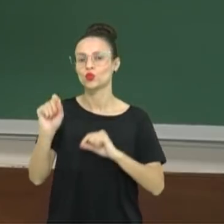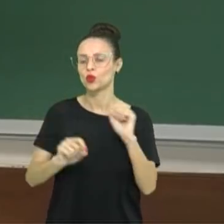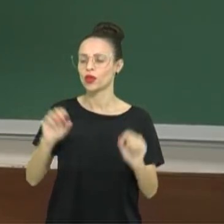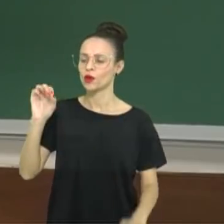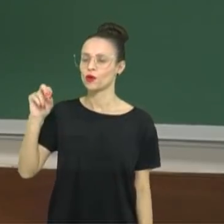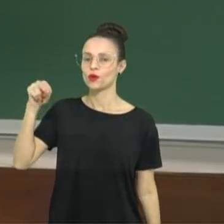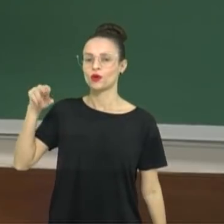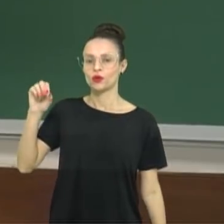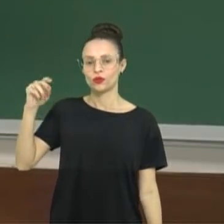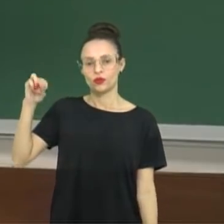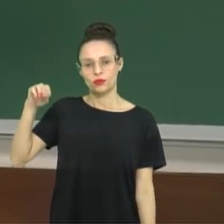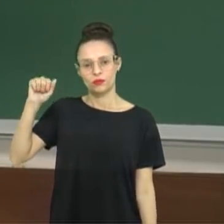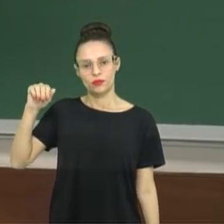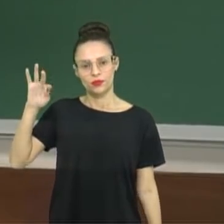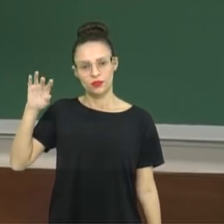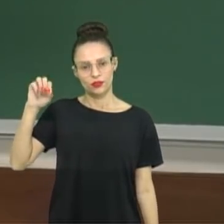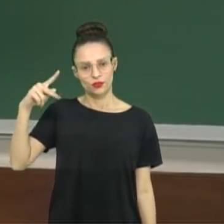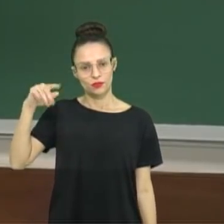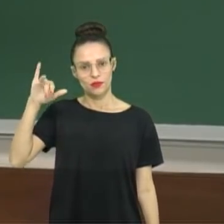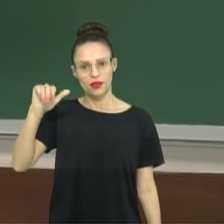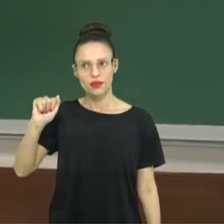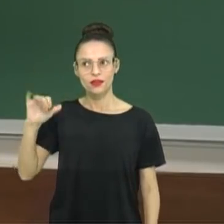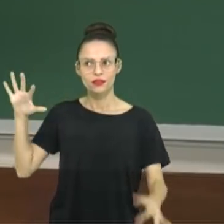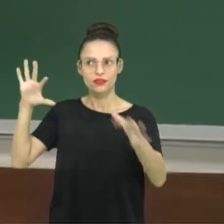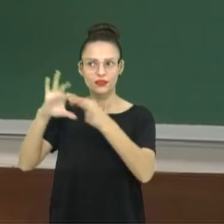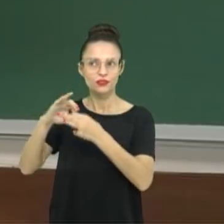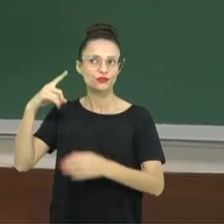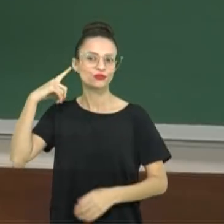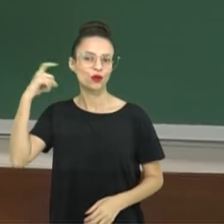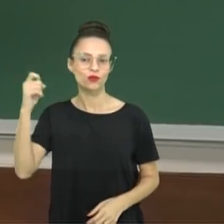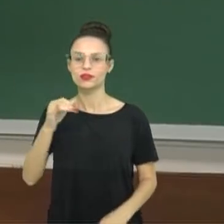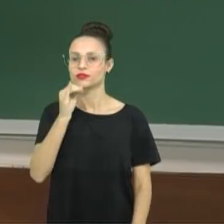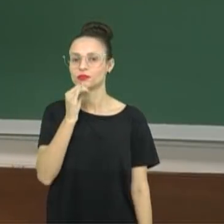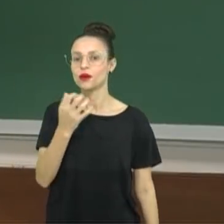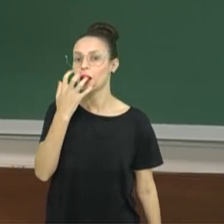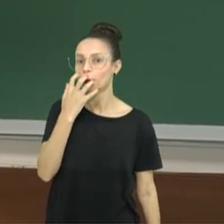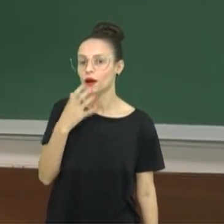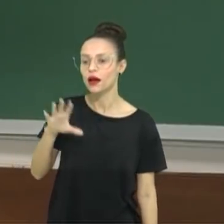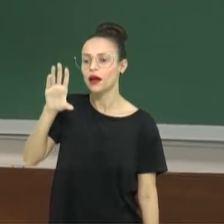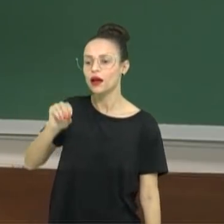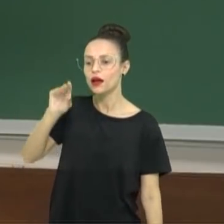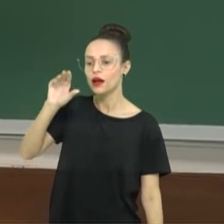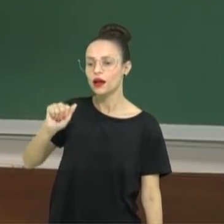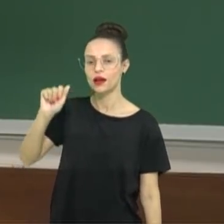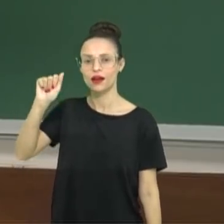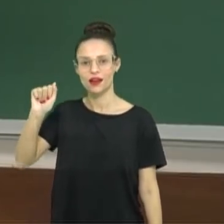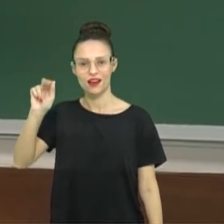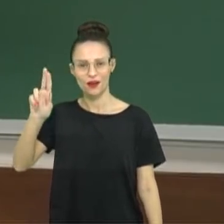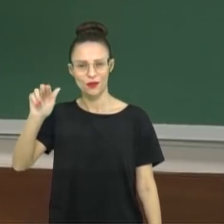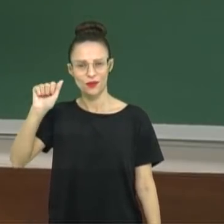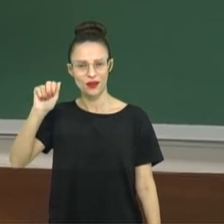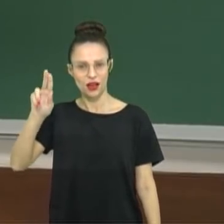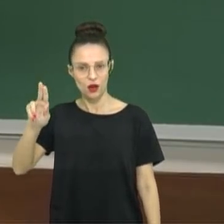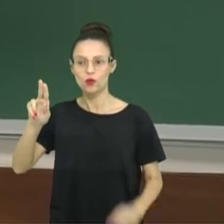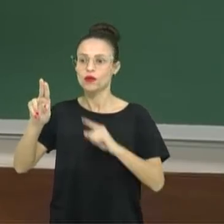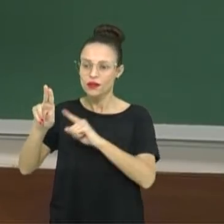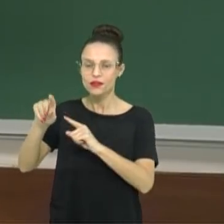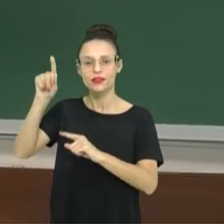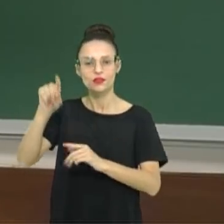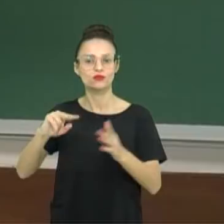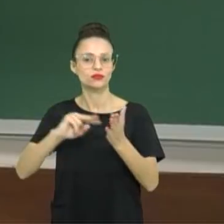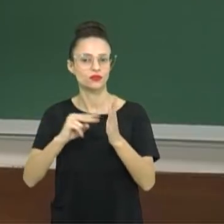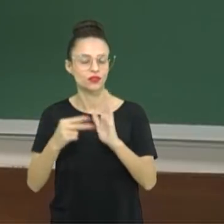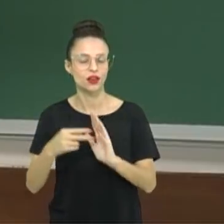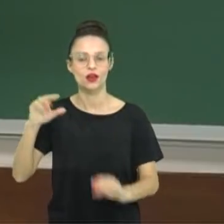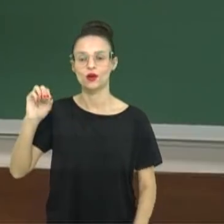a onomatopeia? Ela reproduz um som. Por exemplo, o cachorro faz au, au. Isso é uma